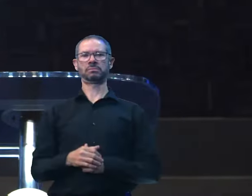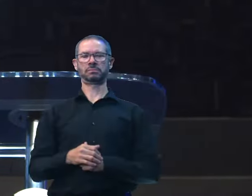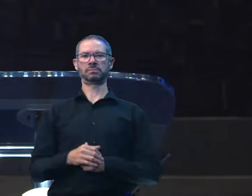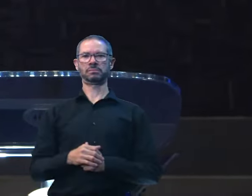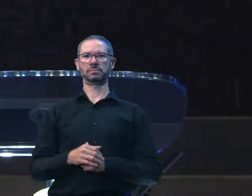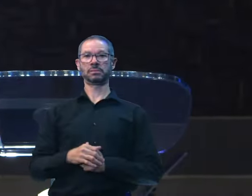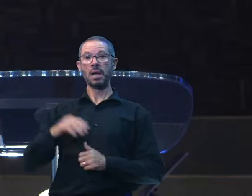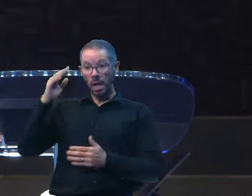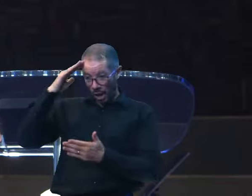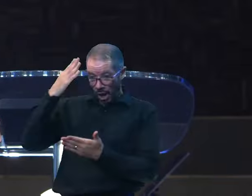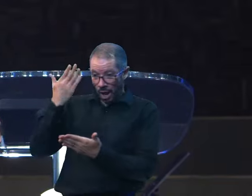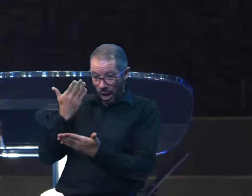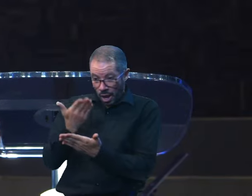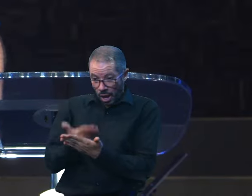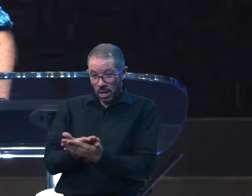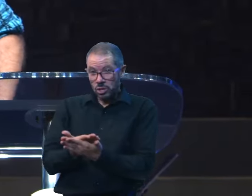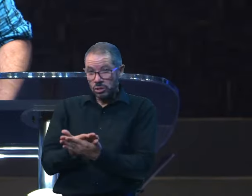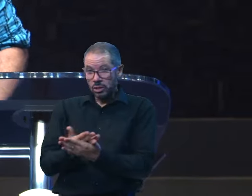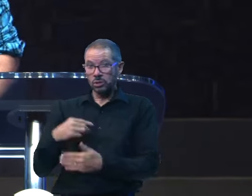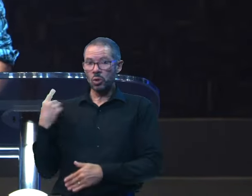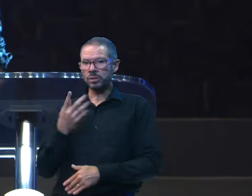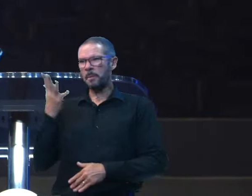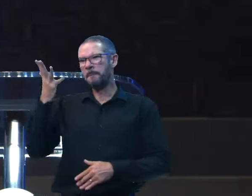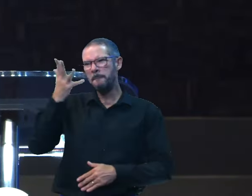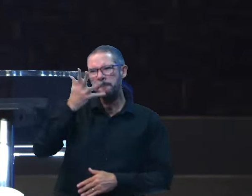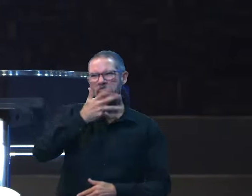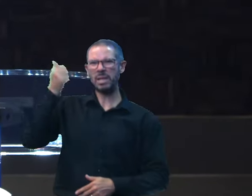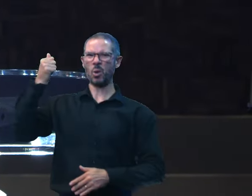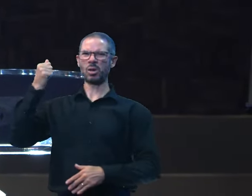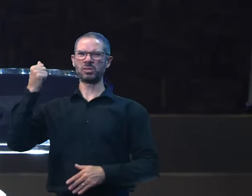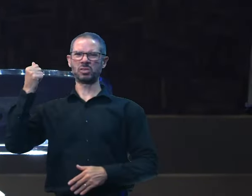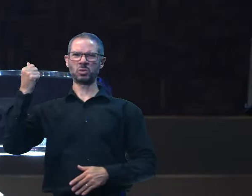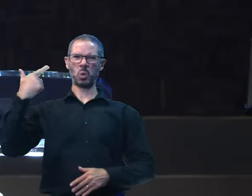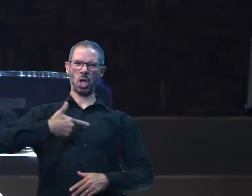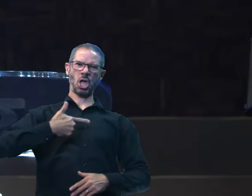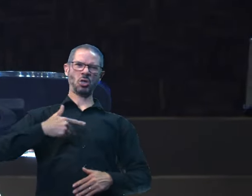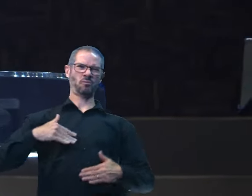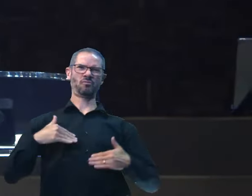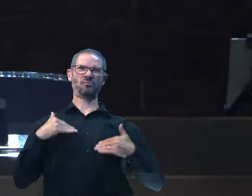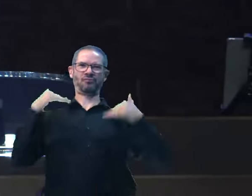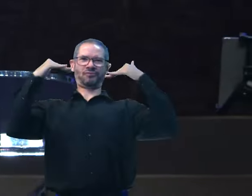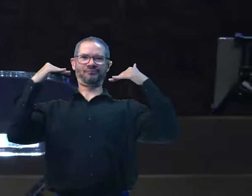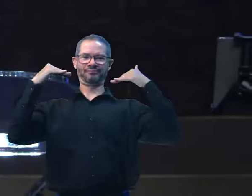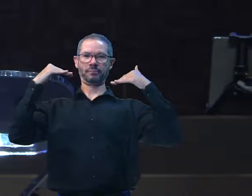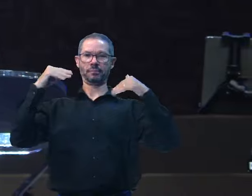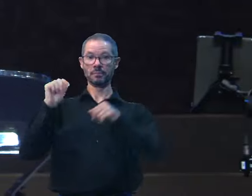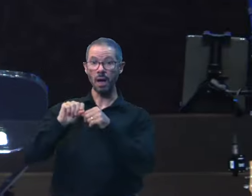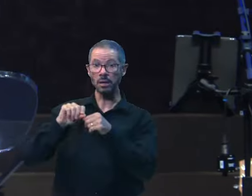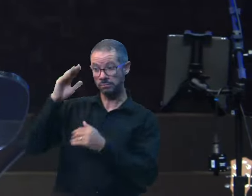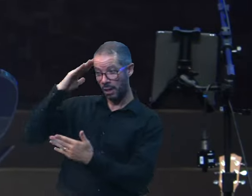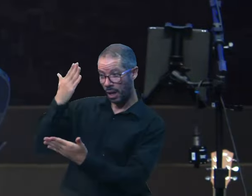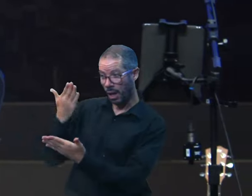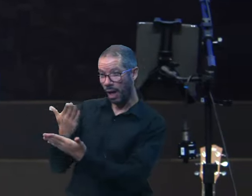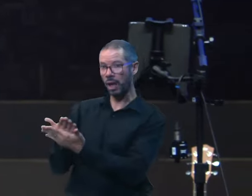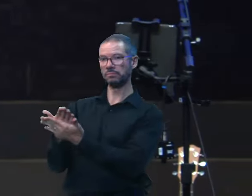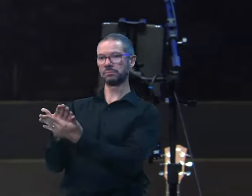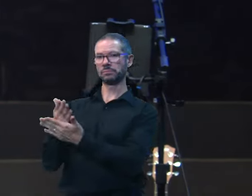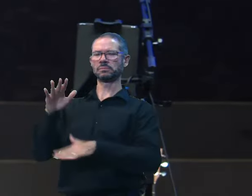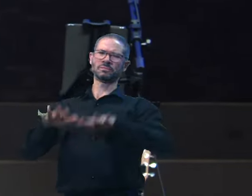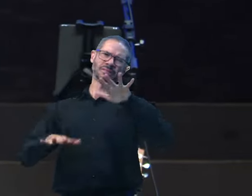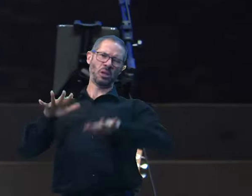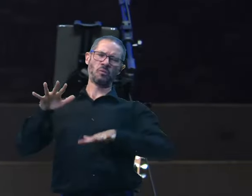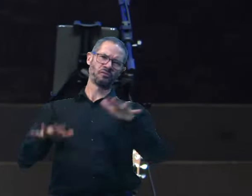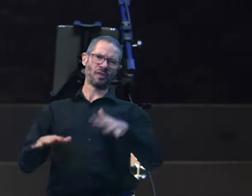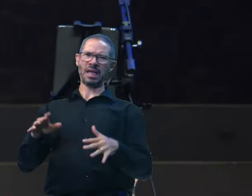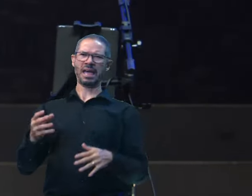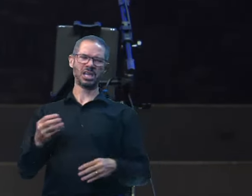faz a gente acreditar que somos melhores do que realmente somos. Faz a gente crer que talvez a gente não